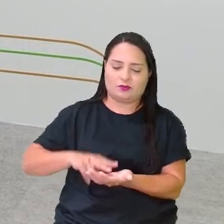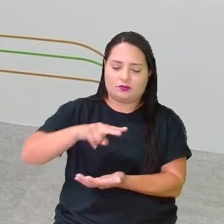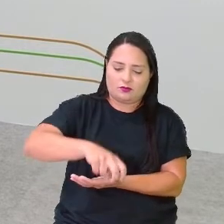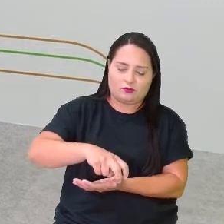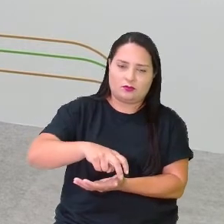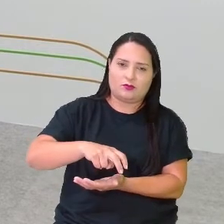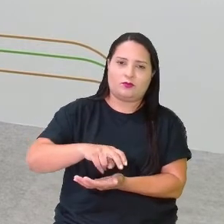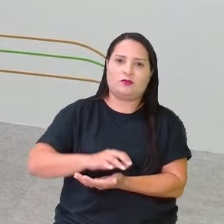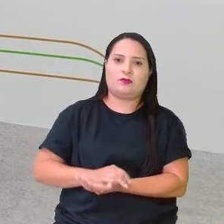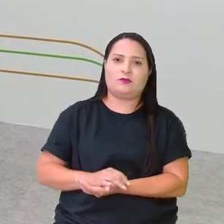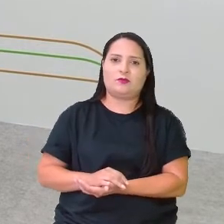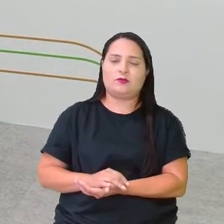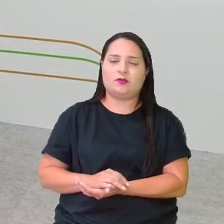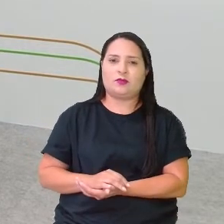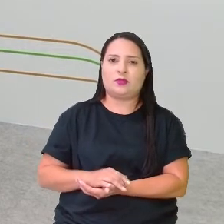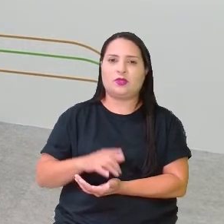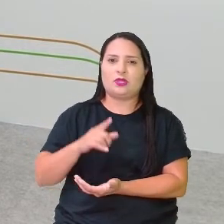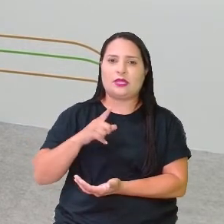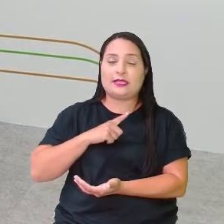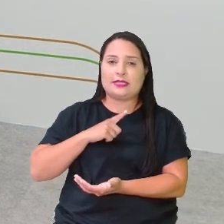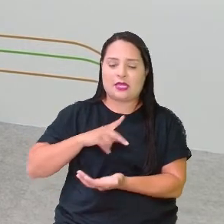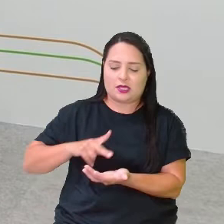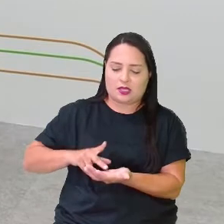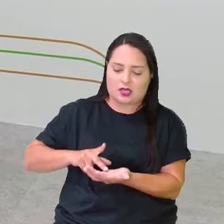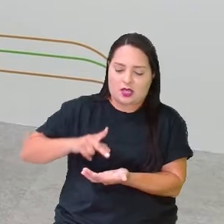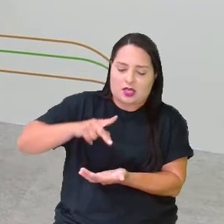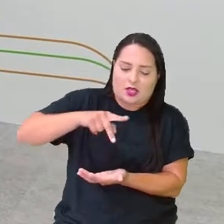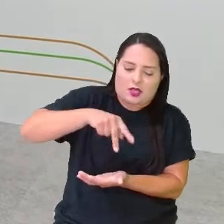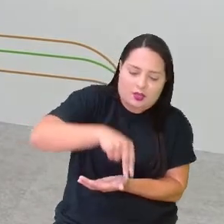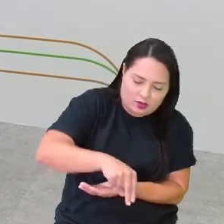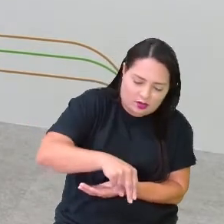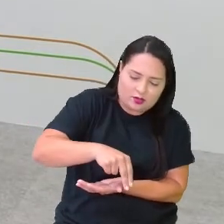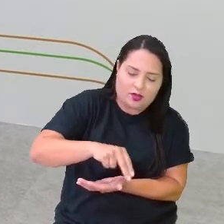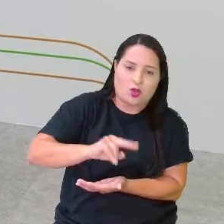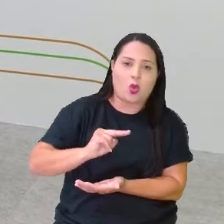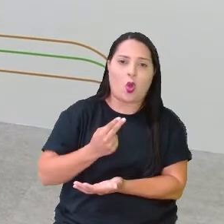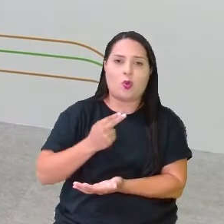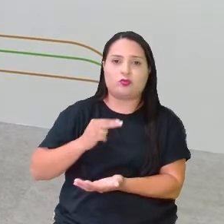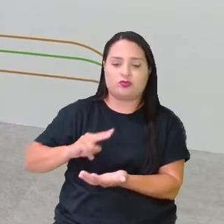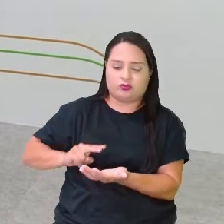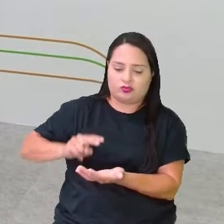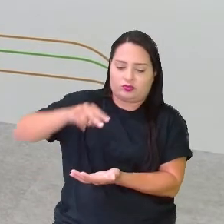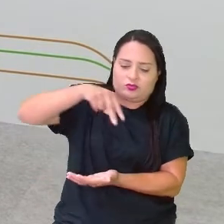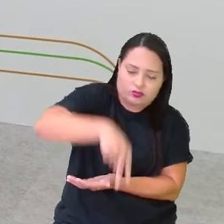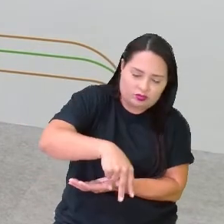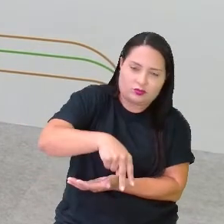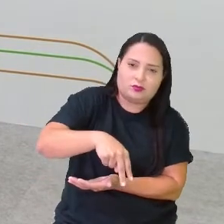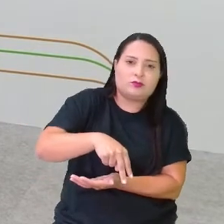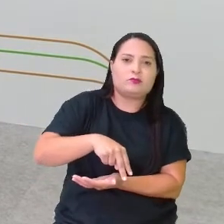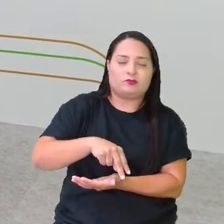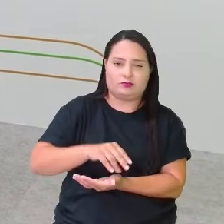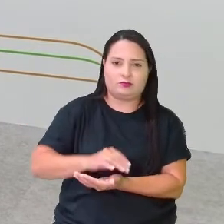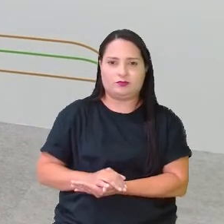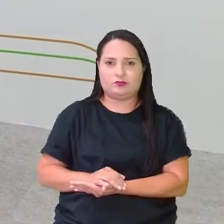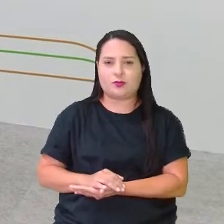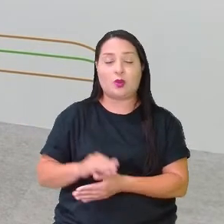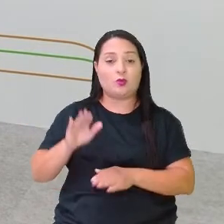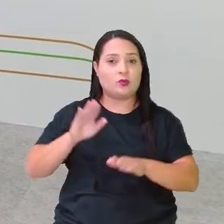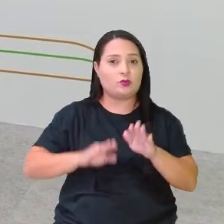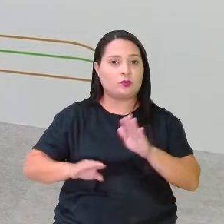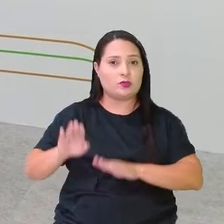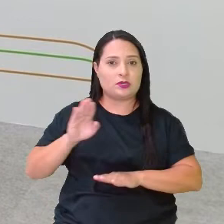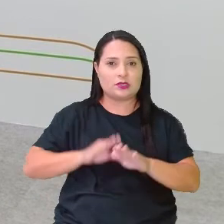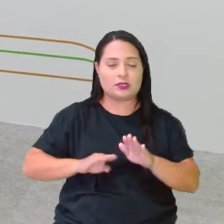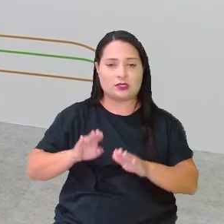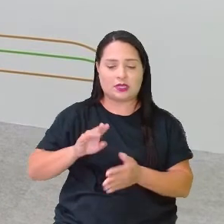outro. E também tem a opção de saltar. Tô aqui, ó, vou com os 2 e saltei lá, tá? Só muito cuidado se